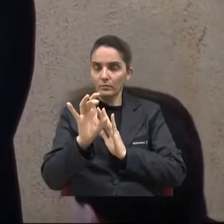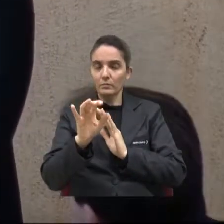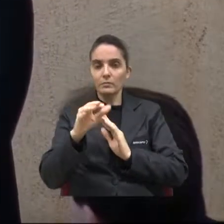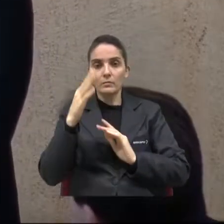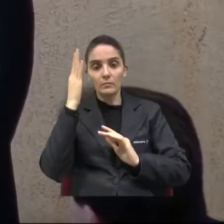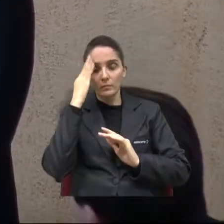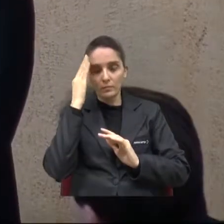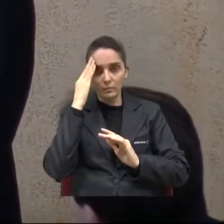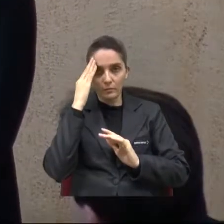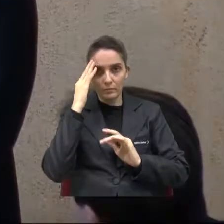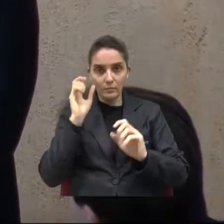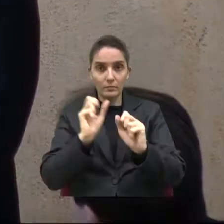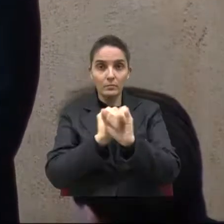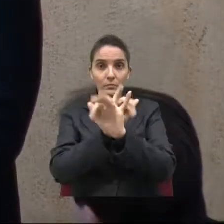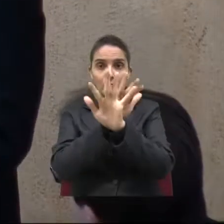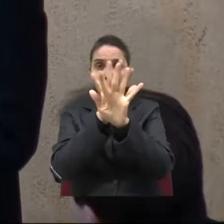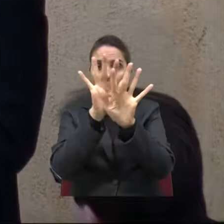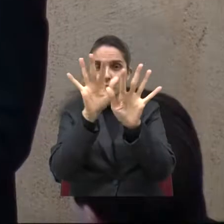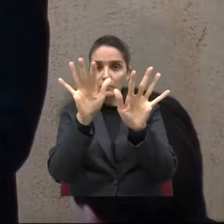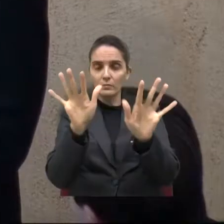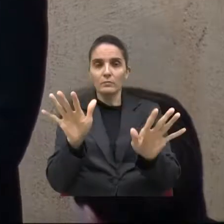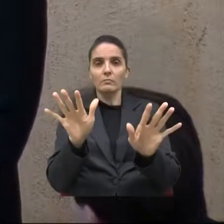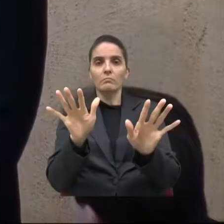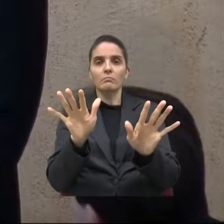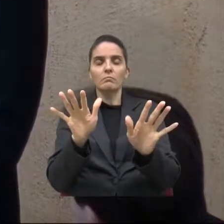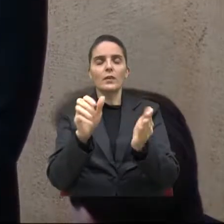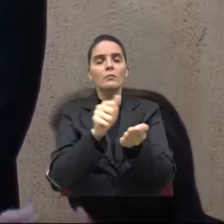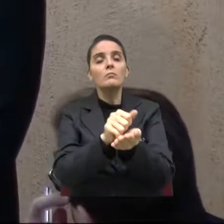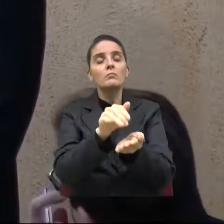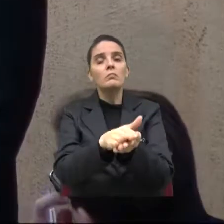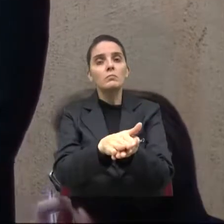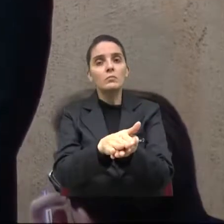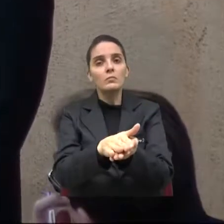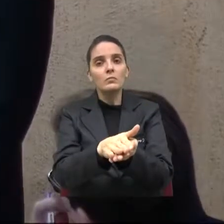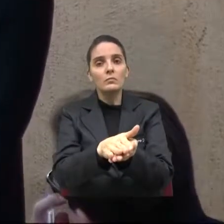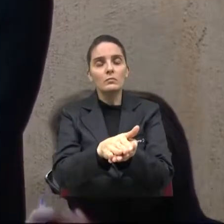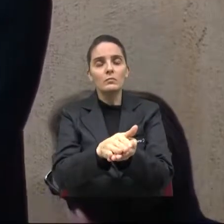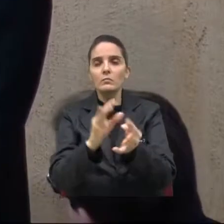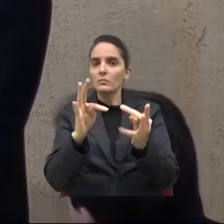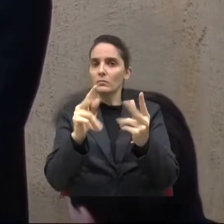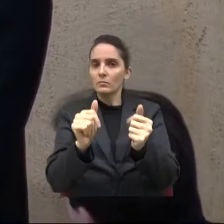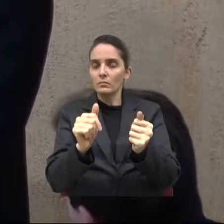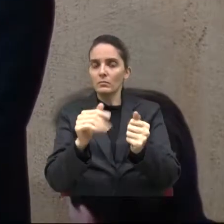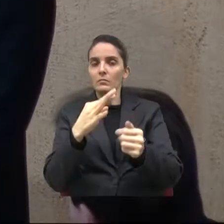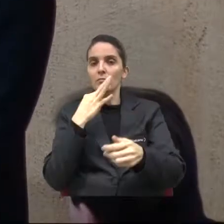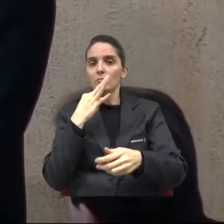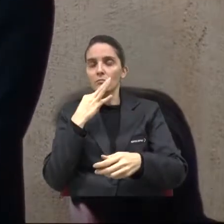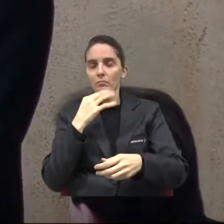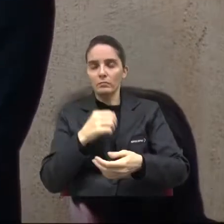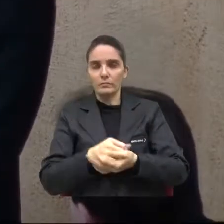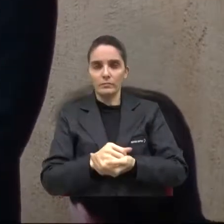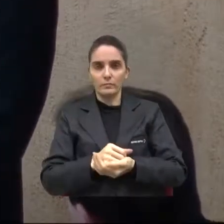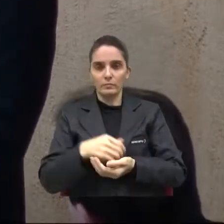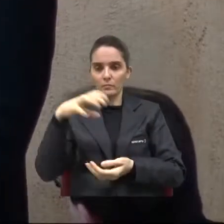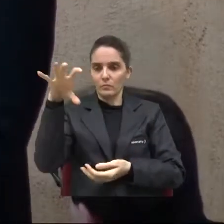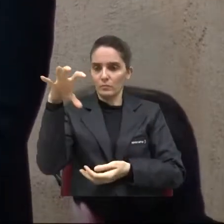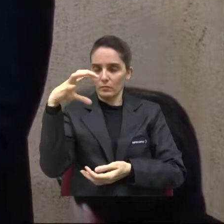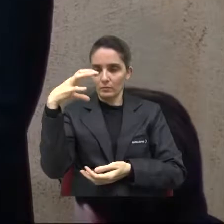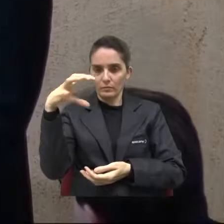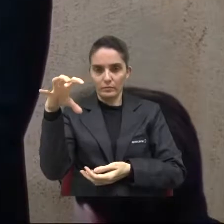dar transparência para as multas no município, né? Sendo elas de